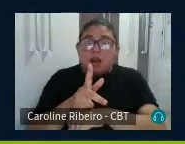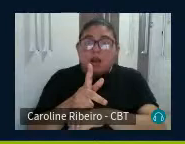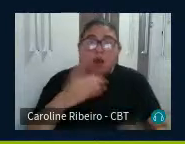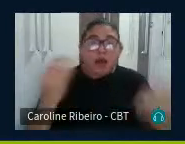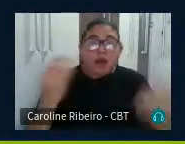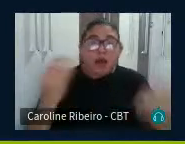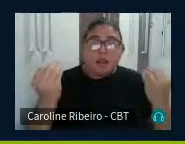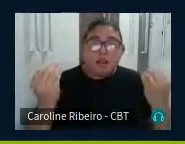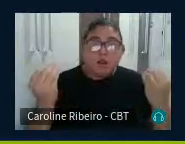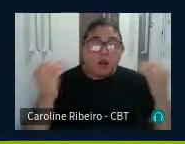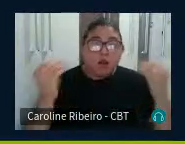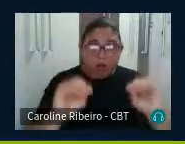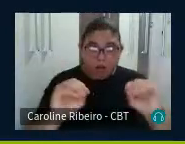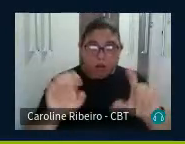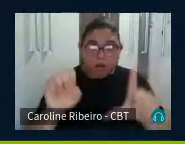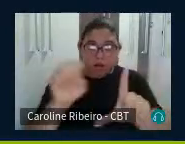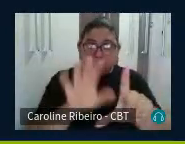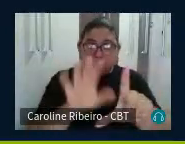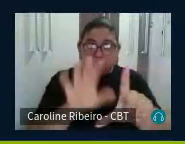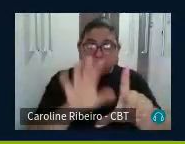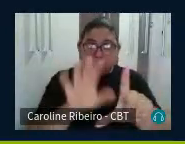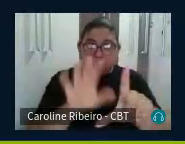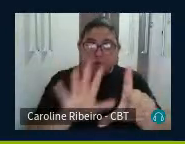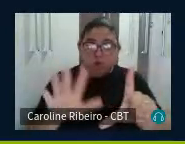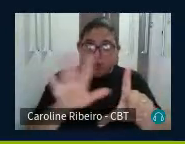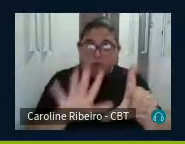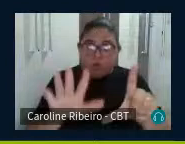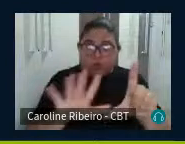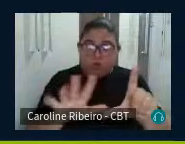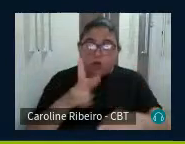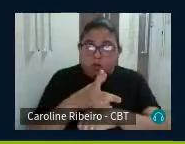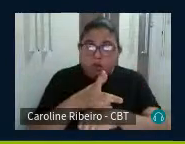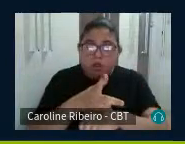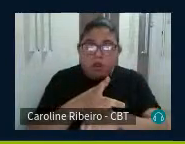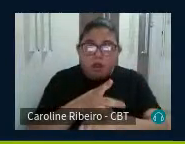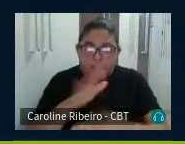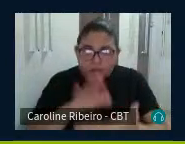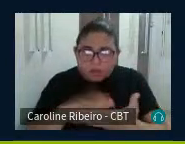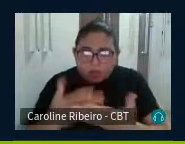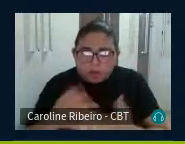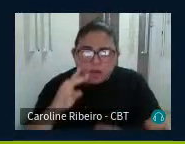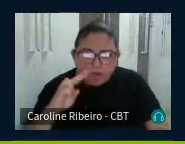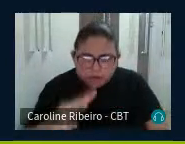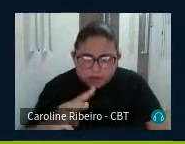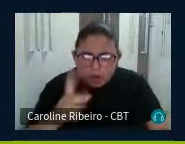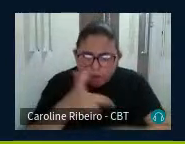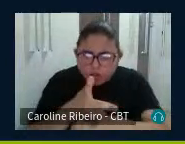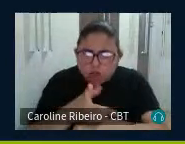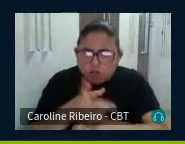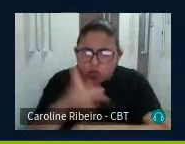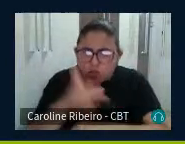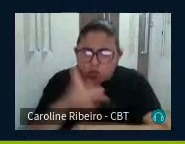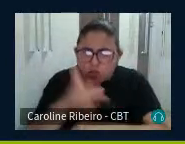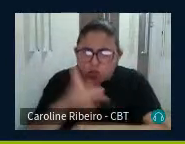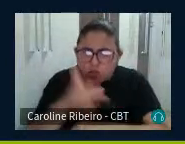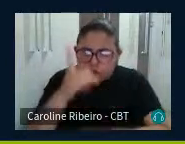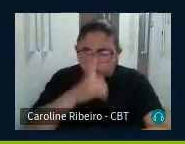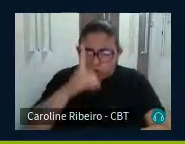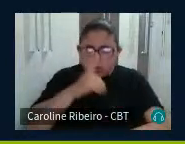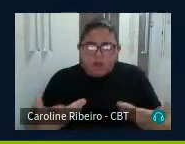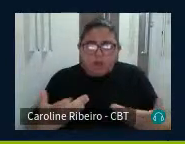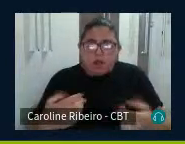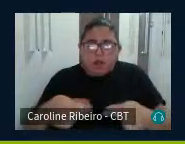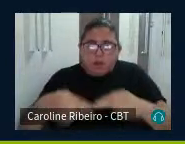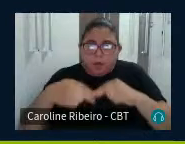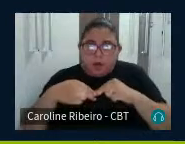domingo lá na plataforma. O intérprete vai ver esse vídeo? Não. A gente não vai ver, porque a gente